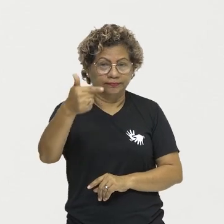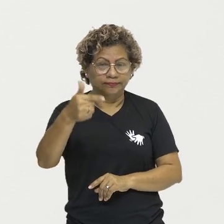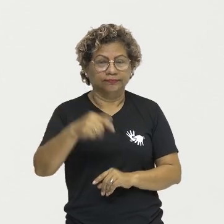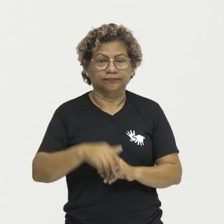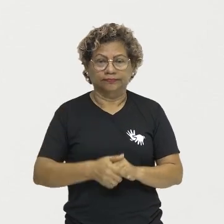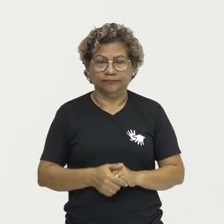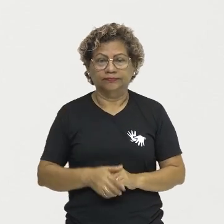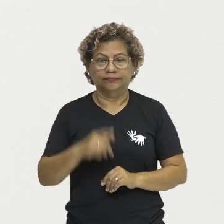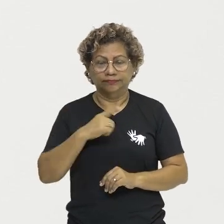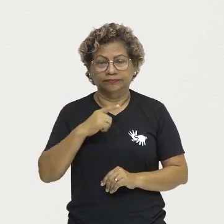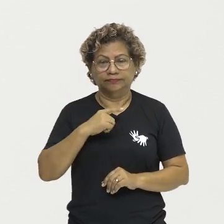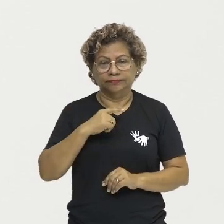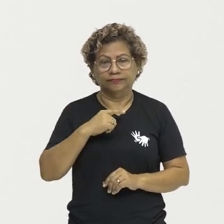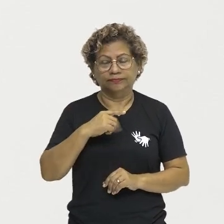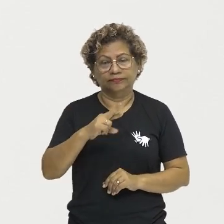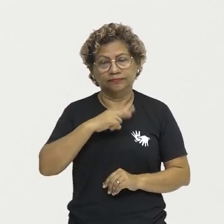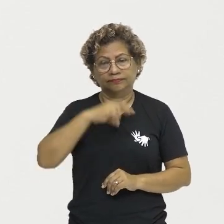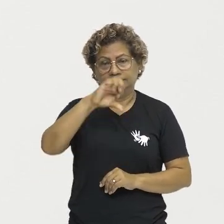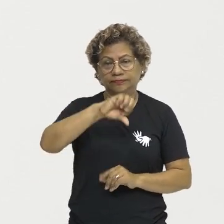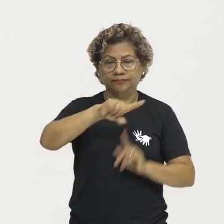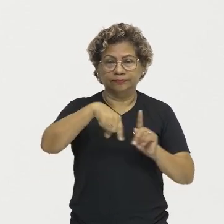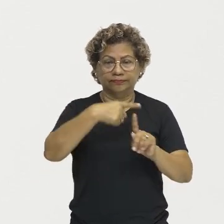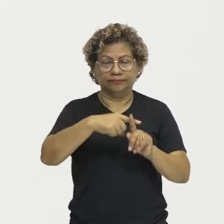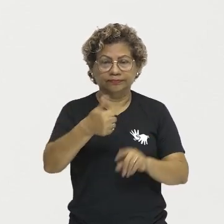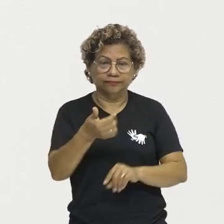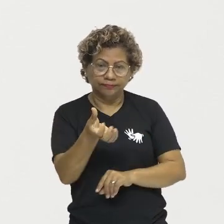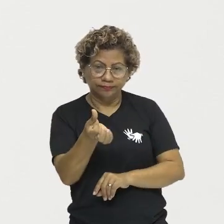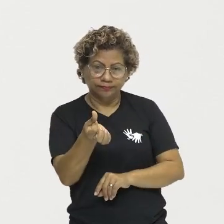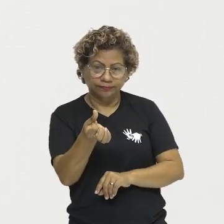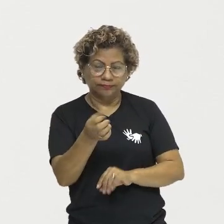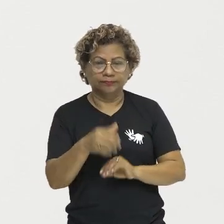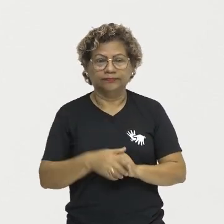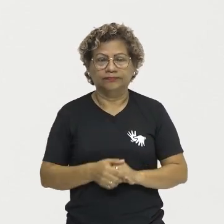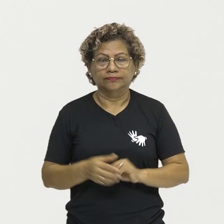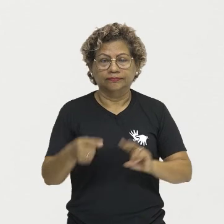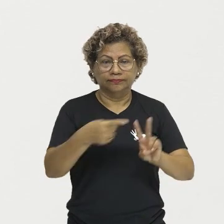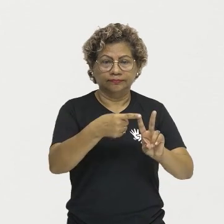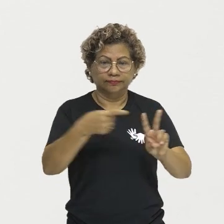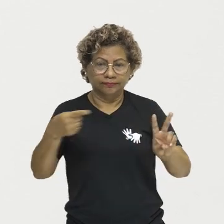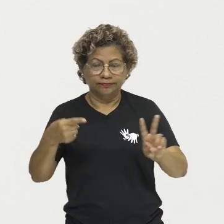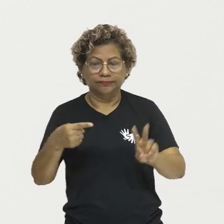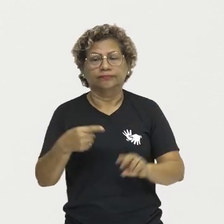igual a 16. Então, eu tenho 9 mais 16 é igual a